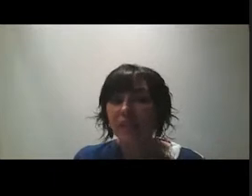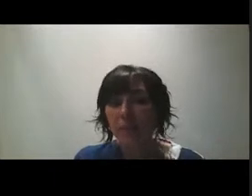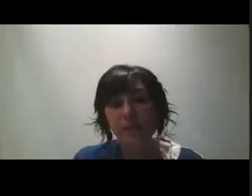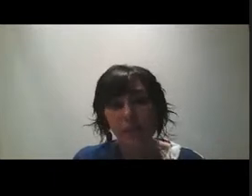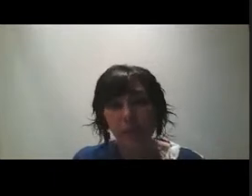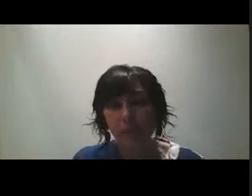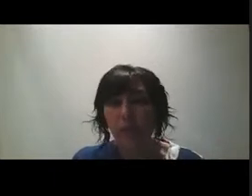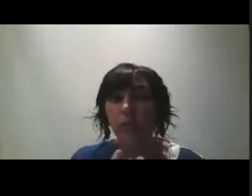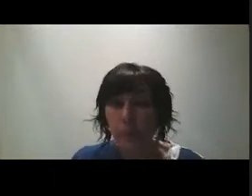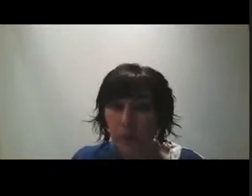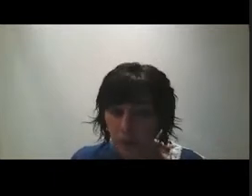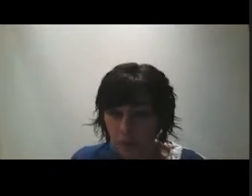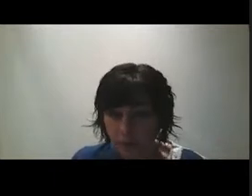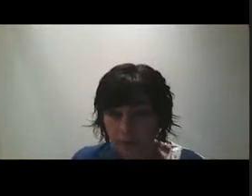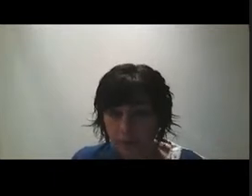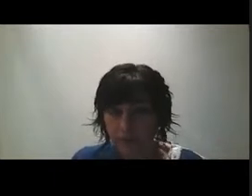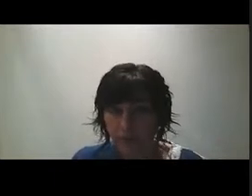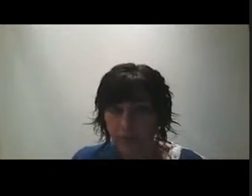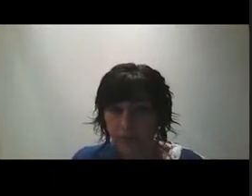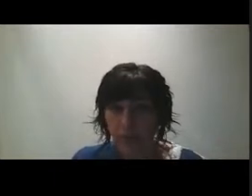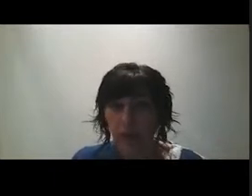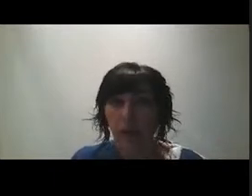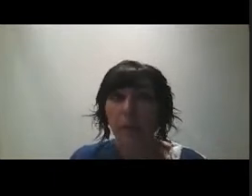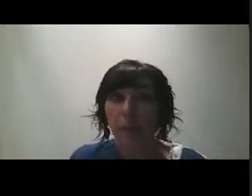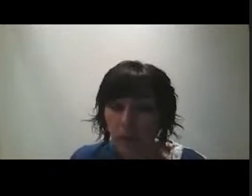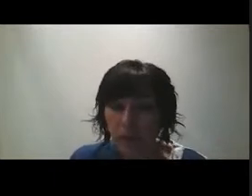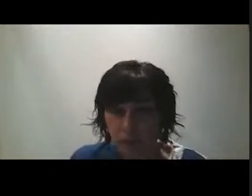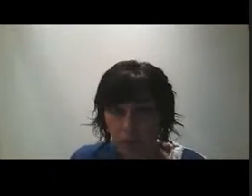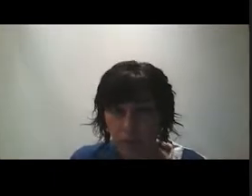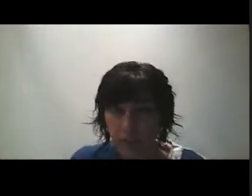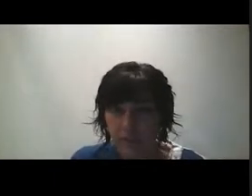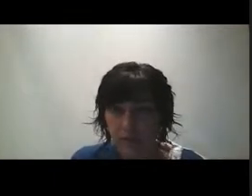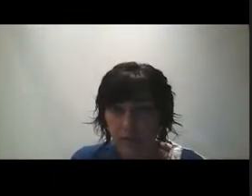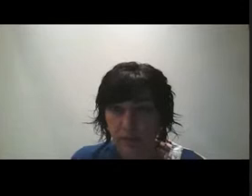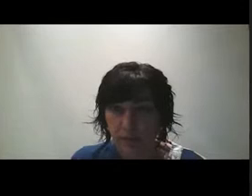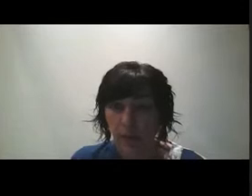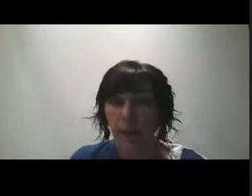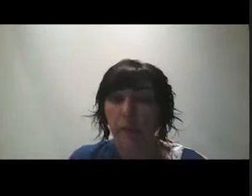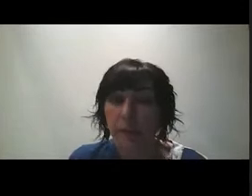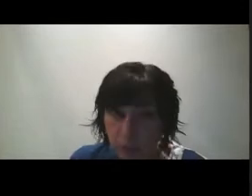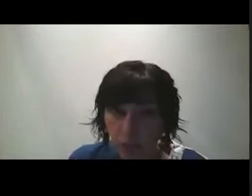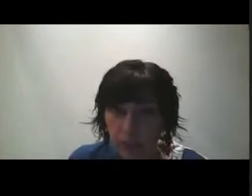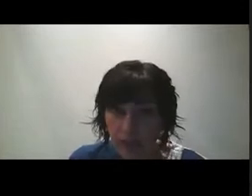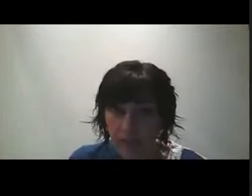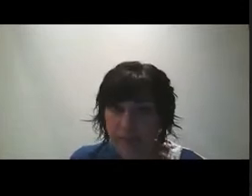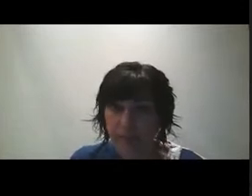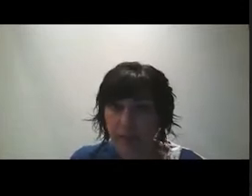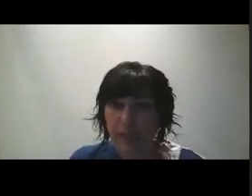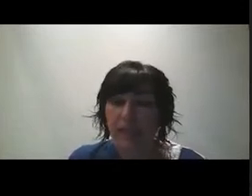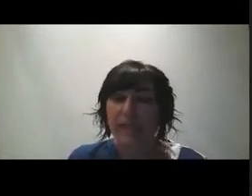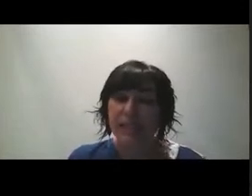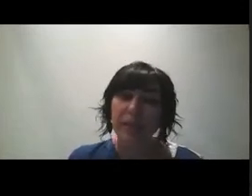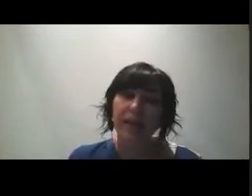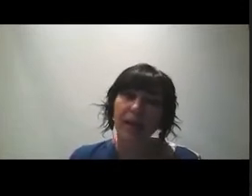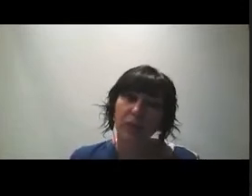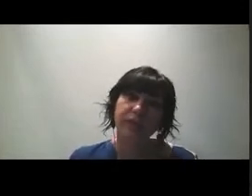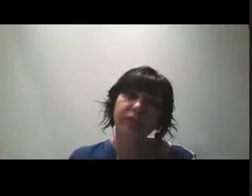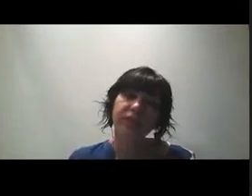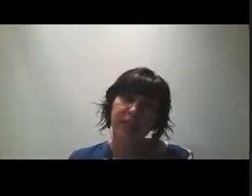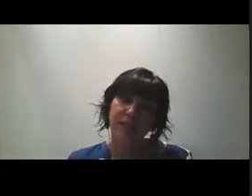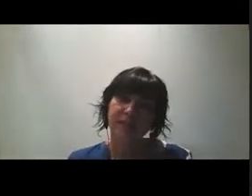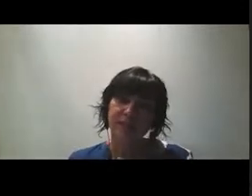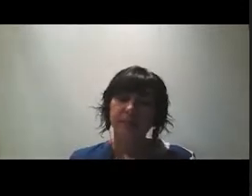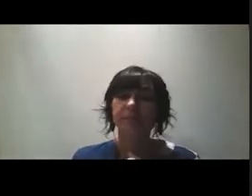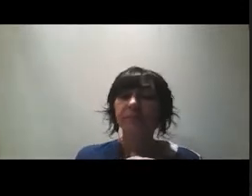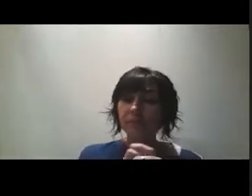vá sempre se perguntando porquê o porquê que isso acontece mas porque sabe